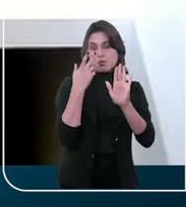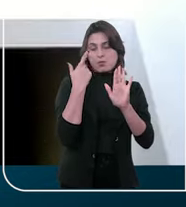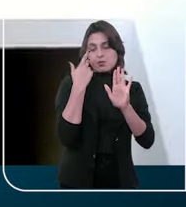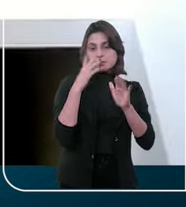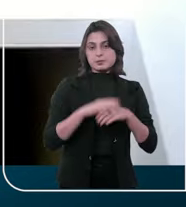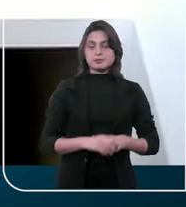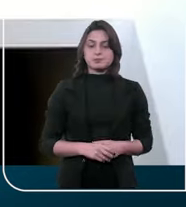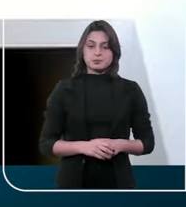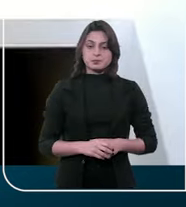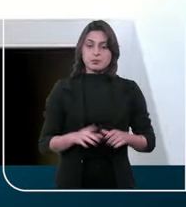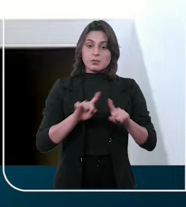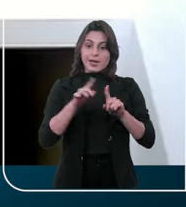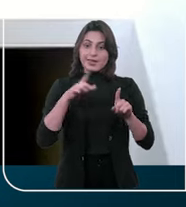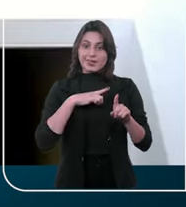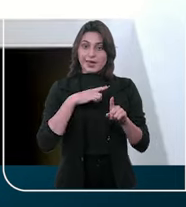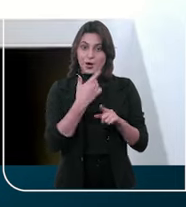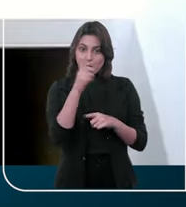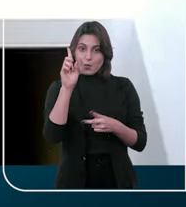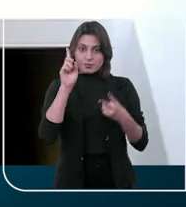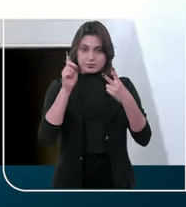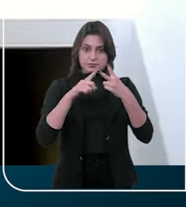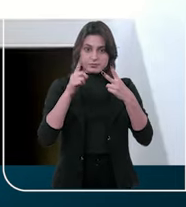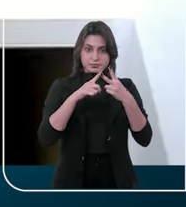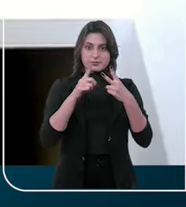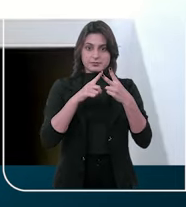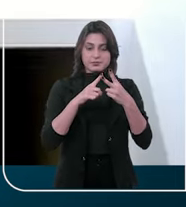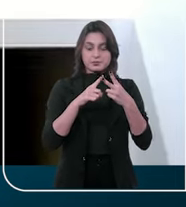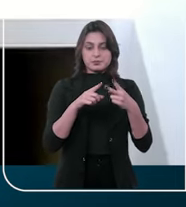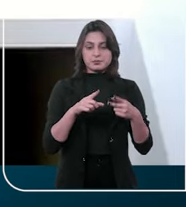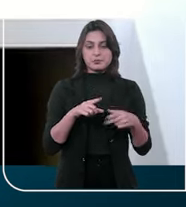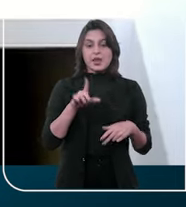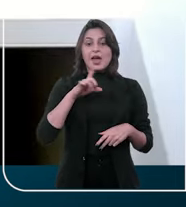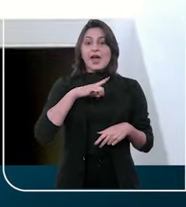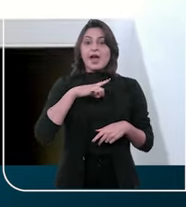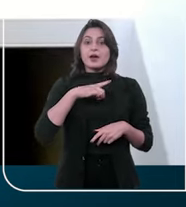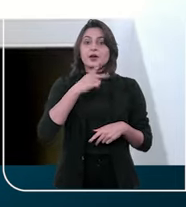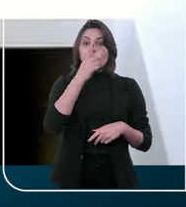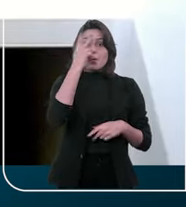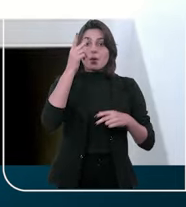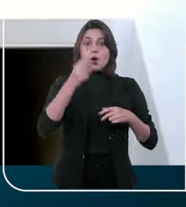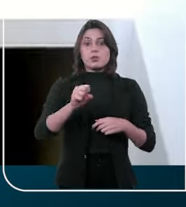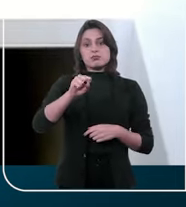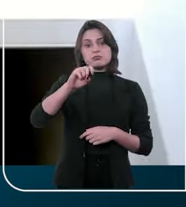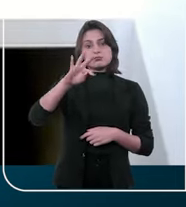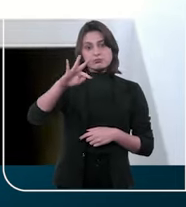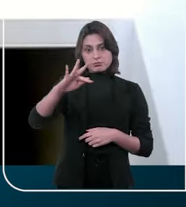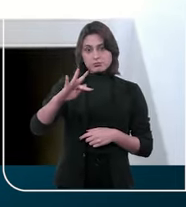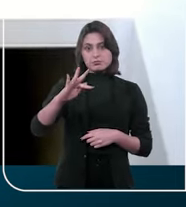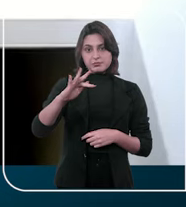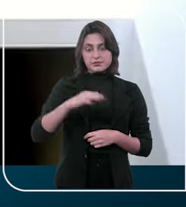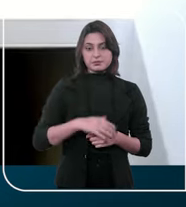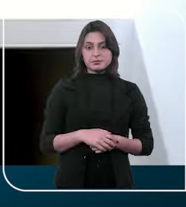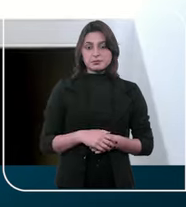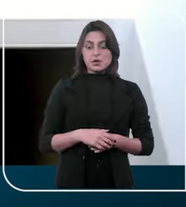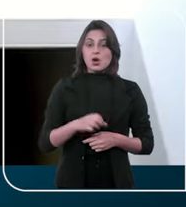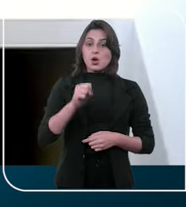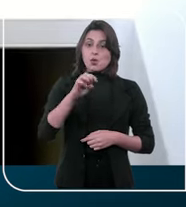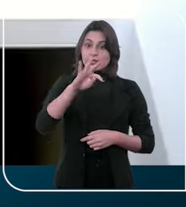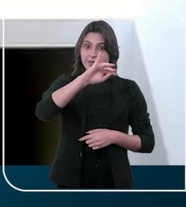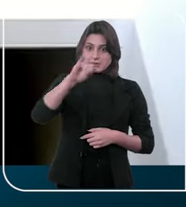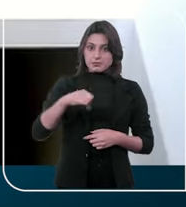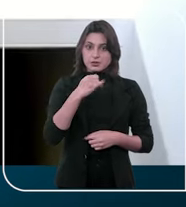segunda ressalva, que decorre de um posicionamento do próprio Superior Tribunal de Justiça. O STJ compreende que o foro por prerrogativa de